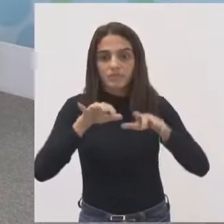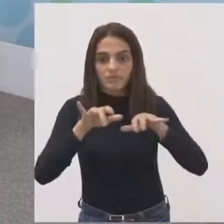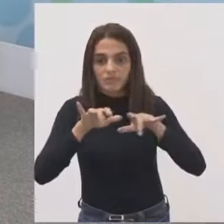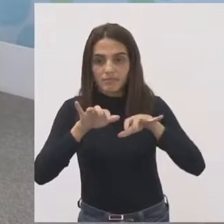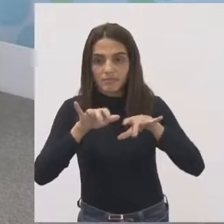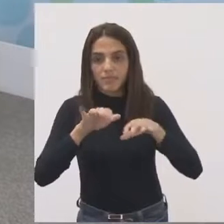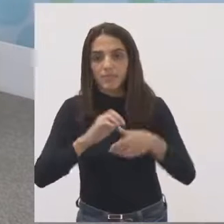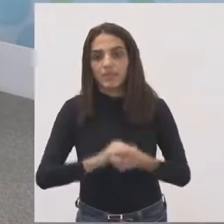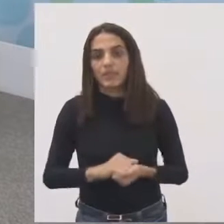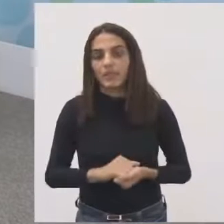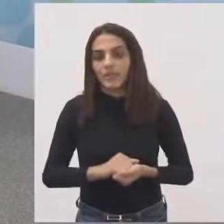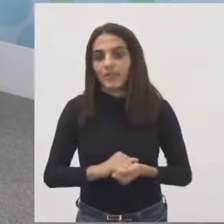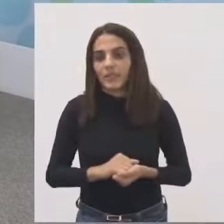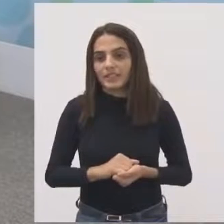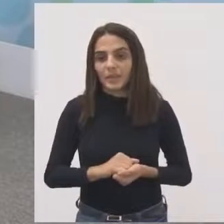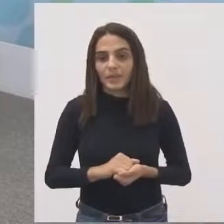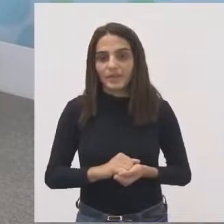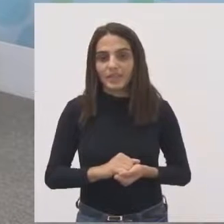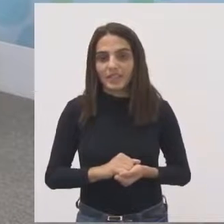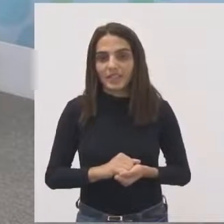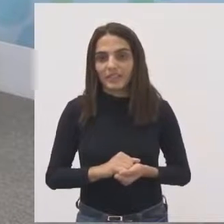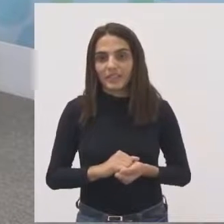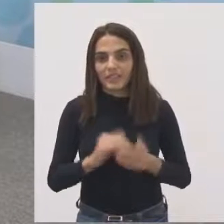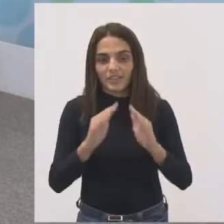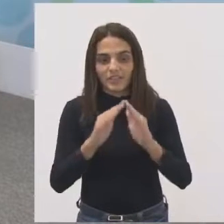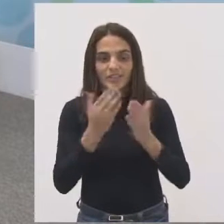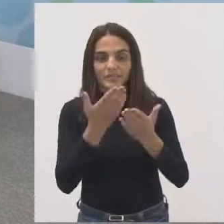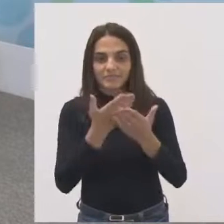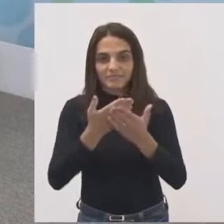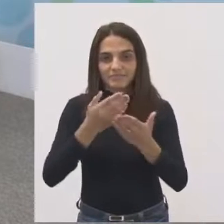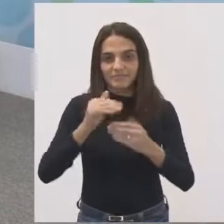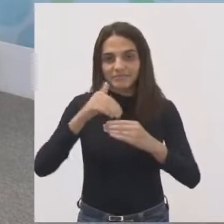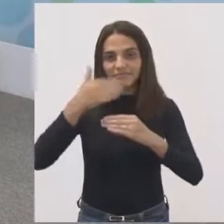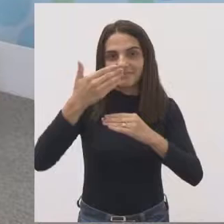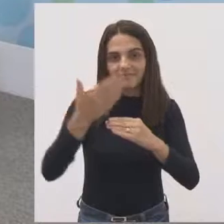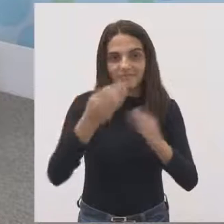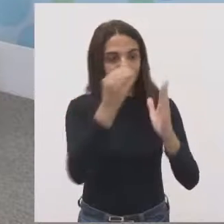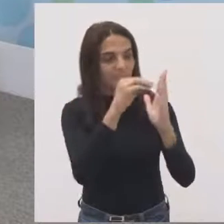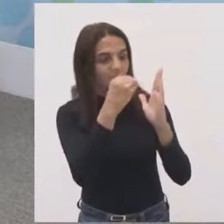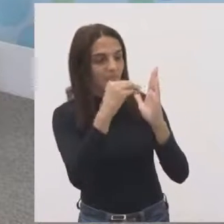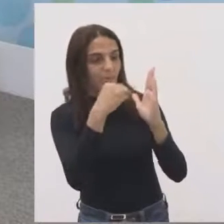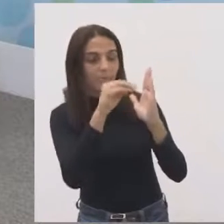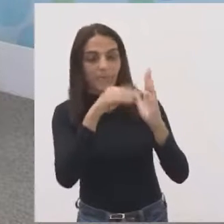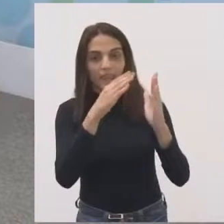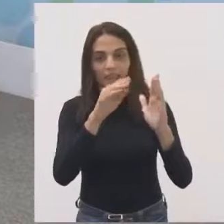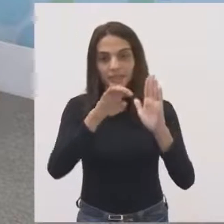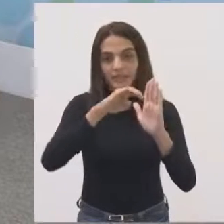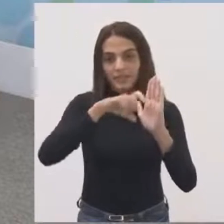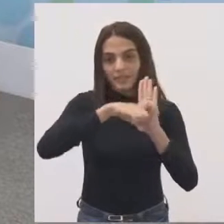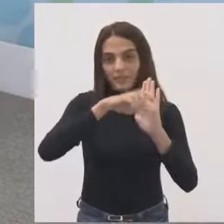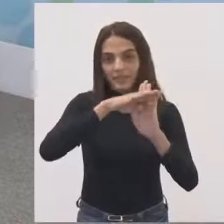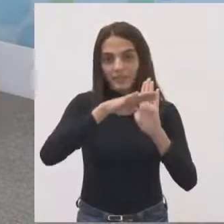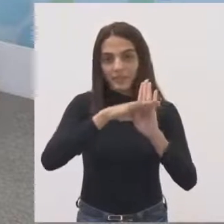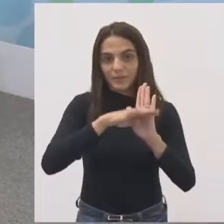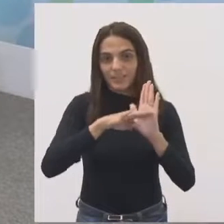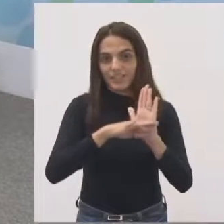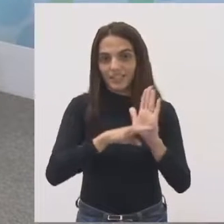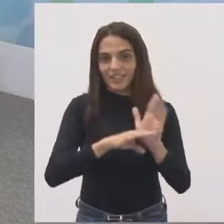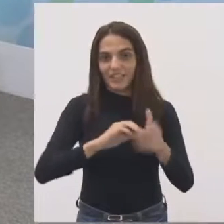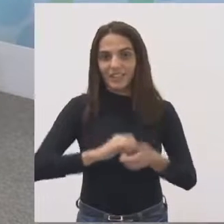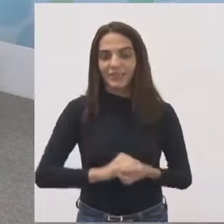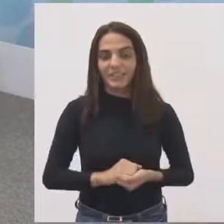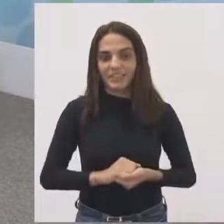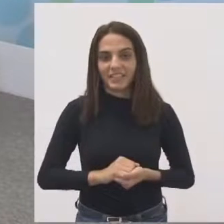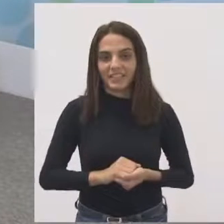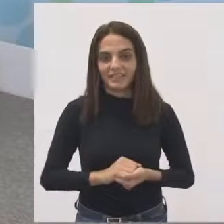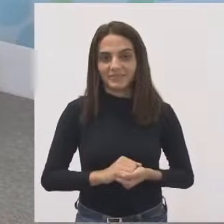já está gastando já sua licença do Office. E fora que você está colocando ali os seus dados, né? Para todo mundo usar. Perfeito, que aconteceu já. Então a